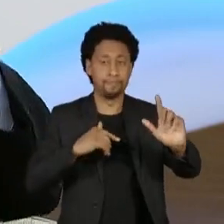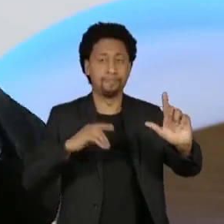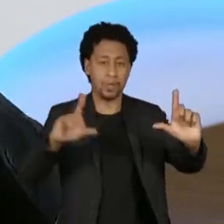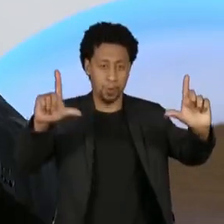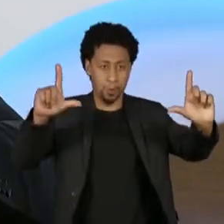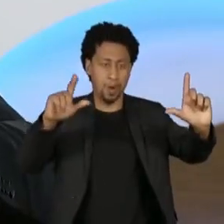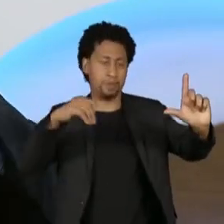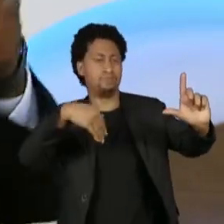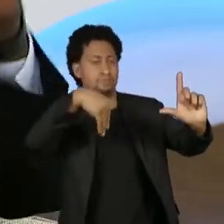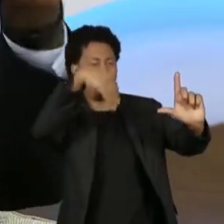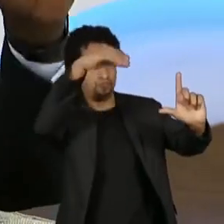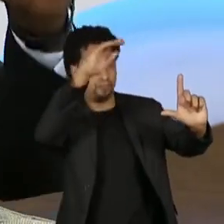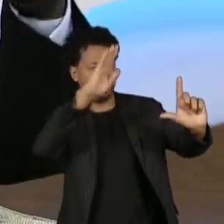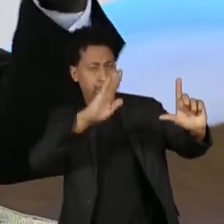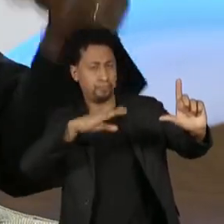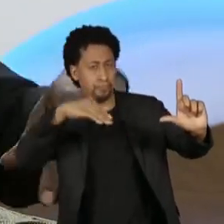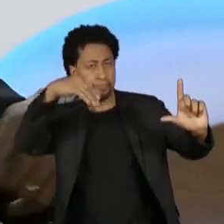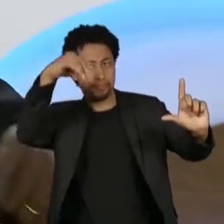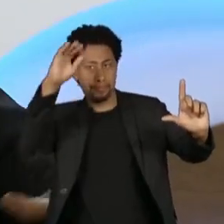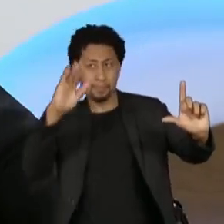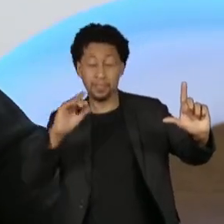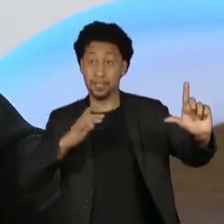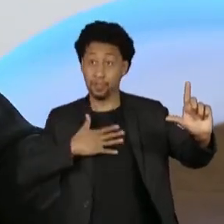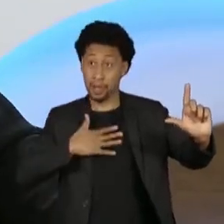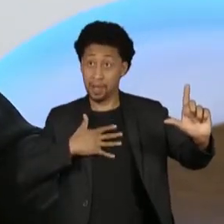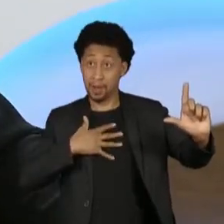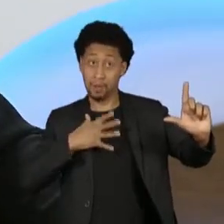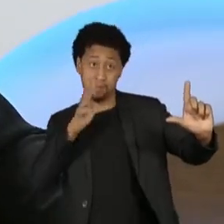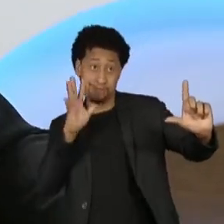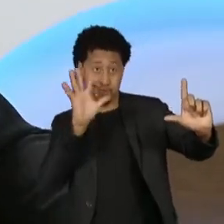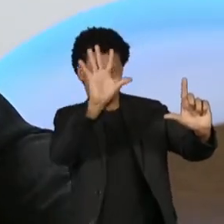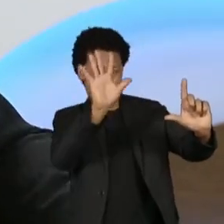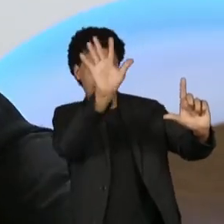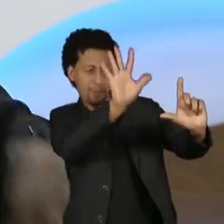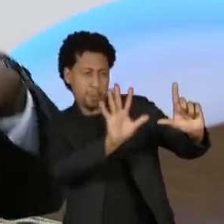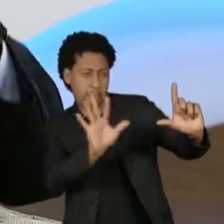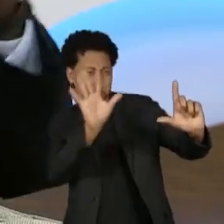meu assim com a minha foto